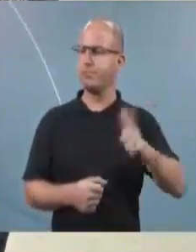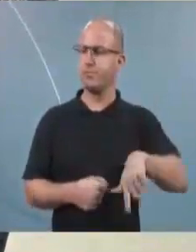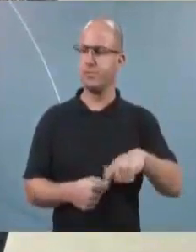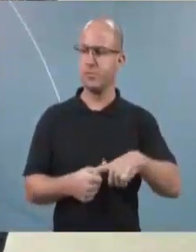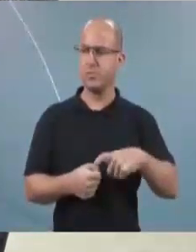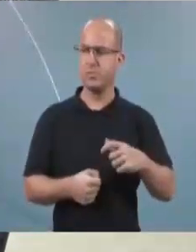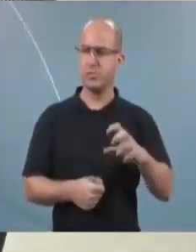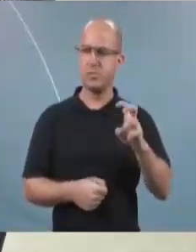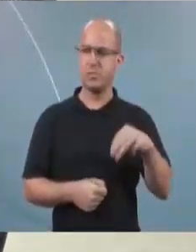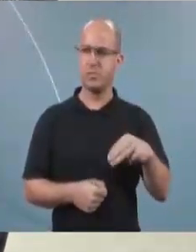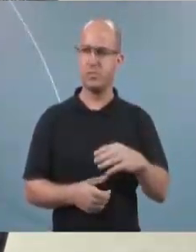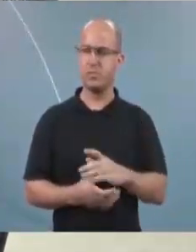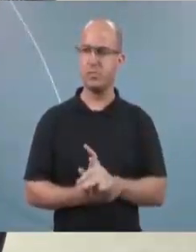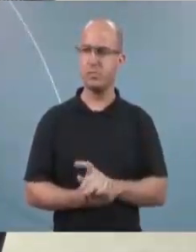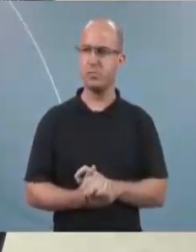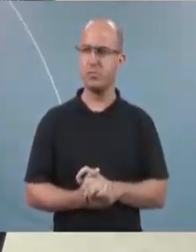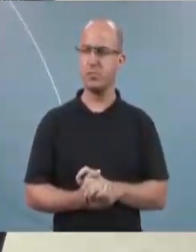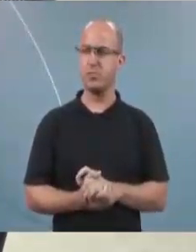tempo